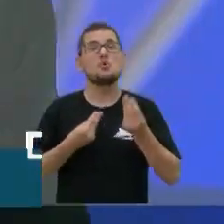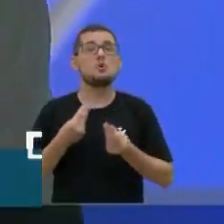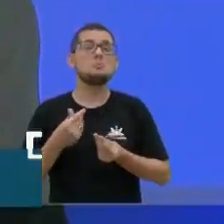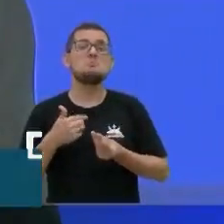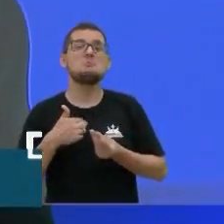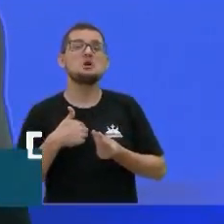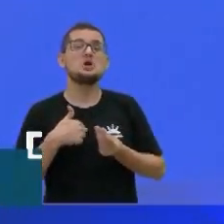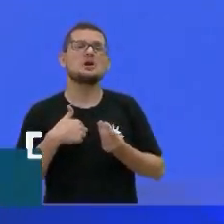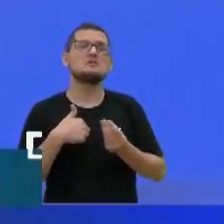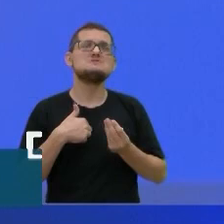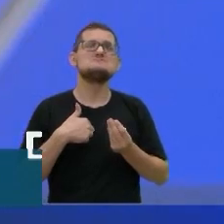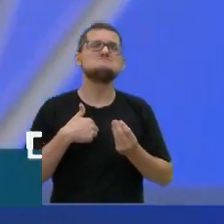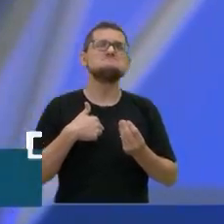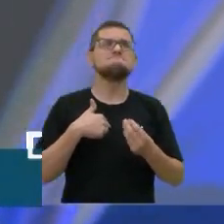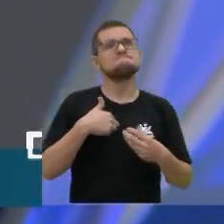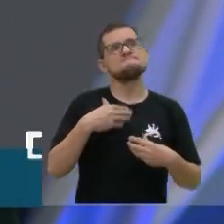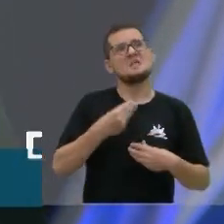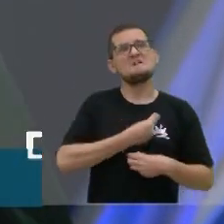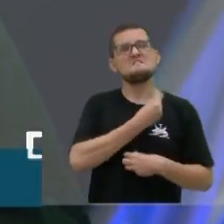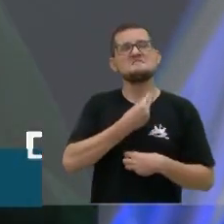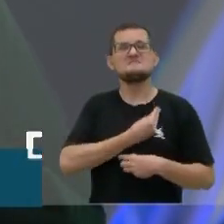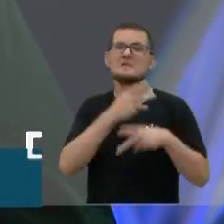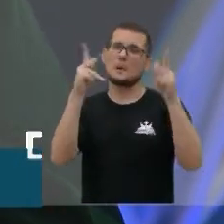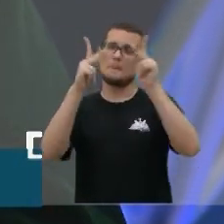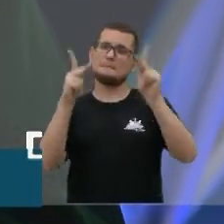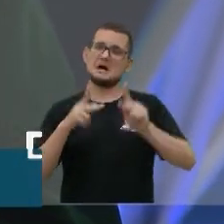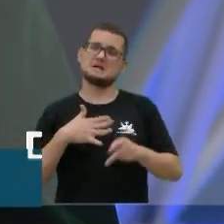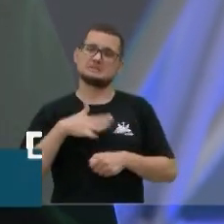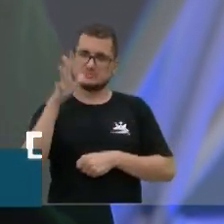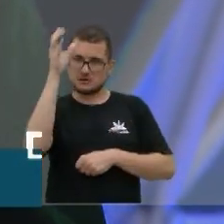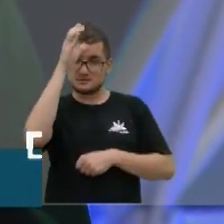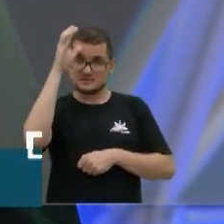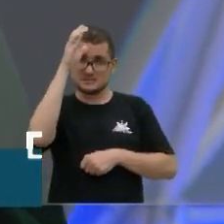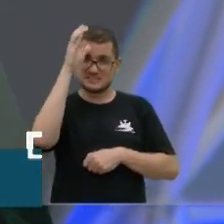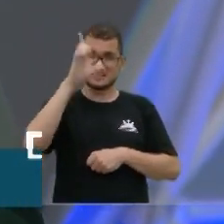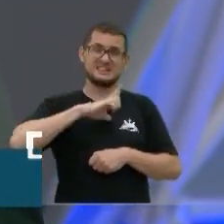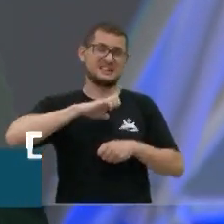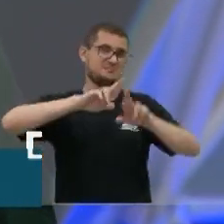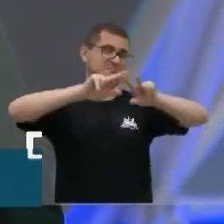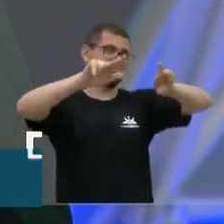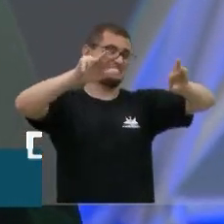Como eu posso viver em paz com a minha consciência, com tanta gente necessitada?